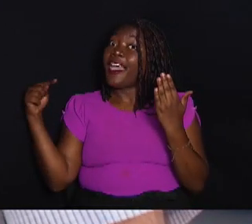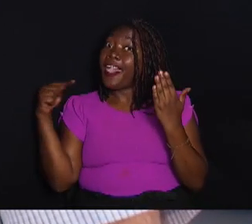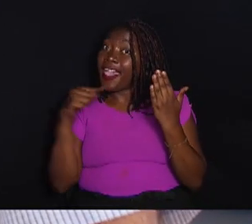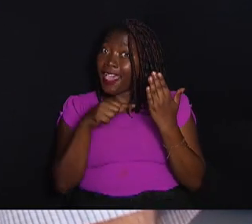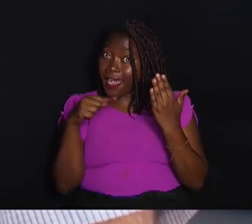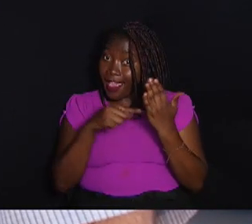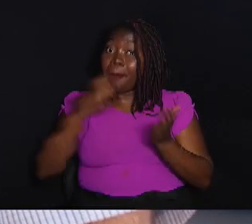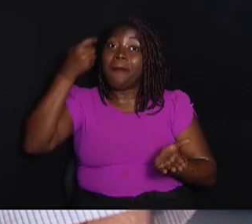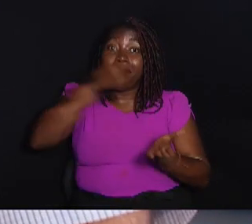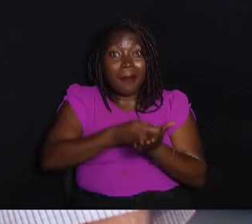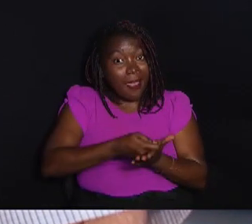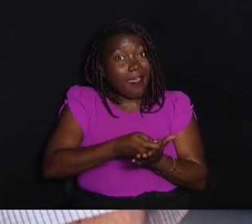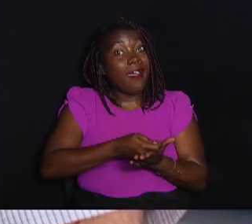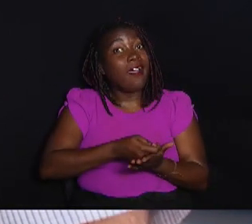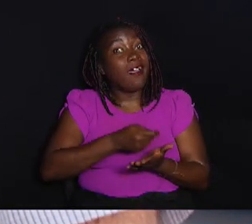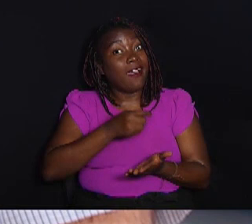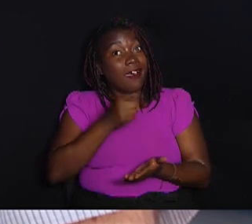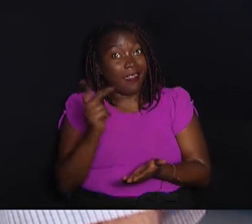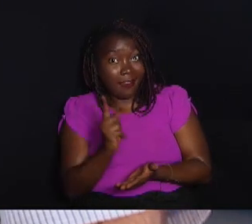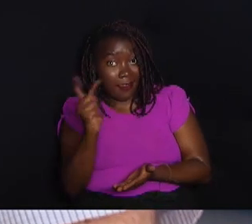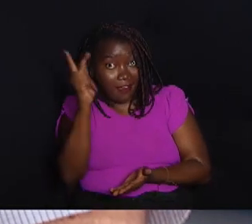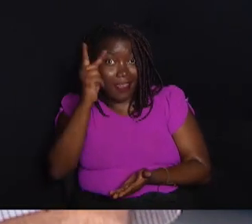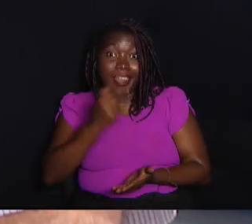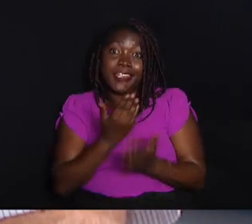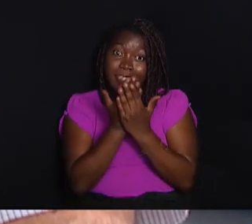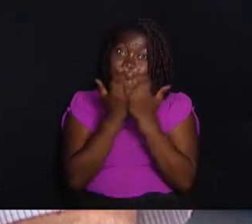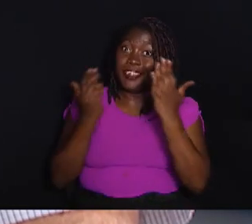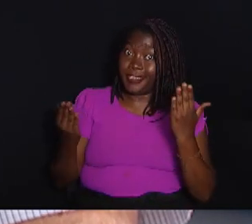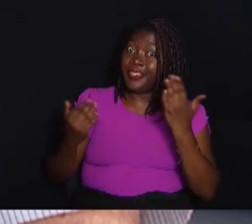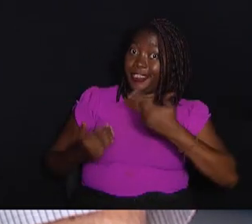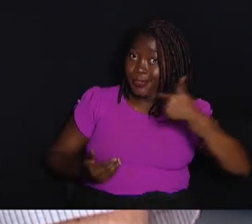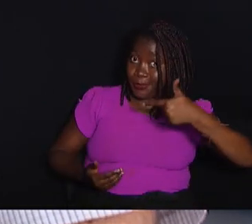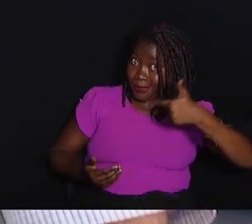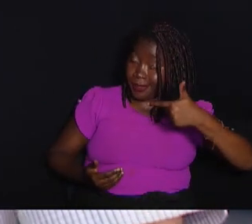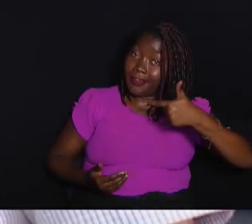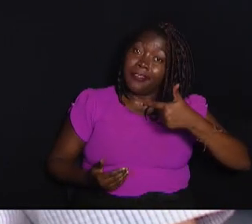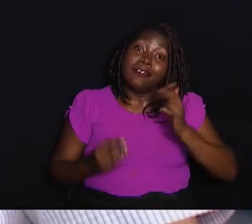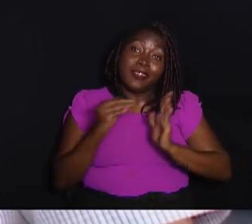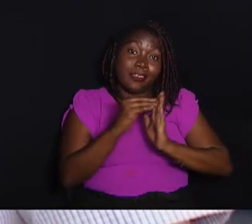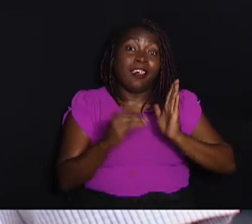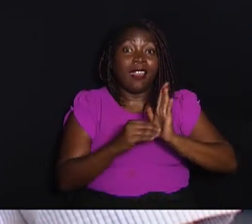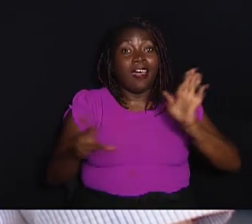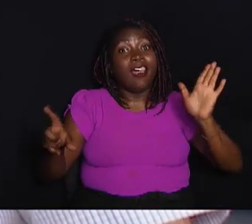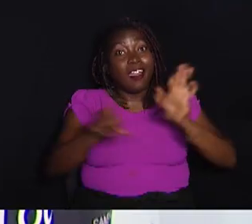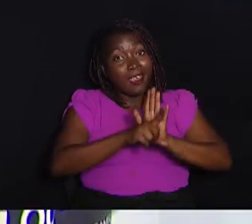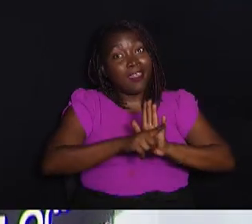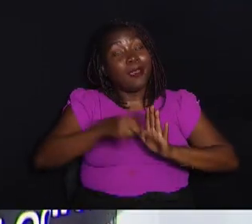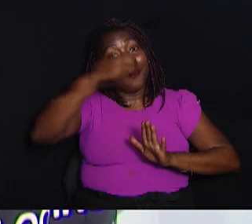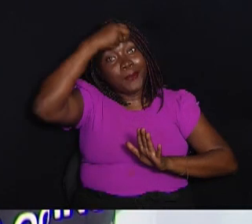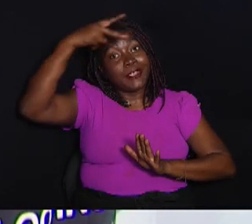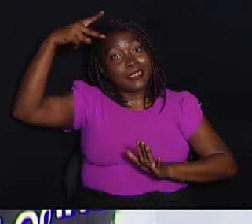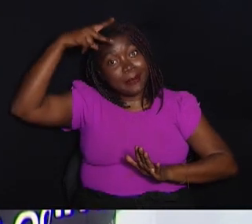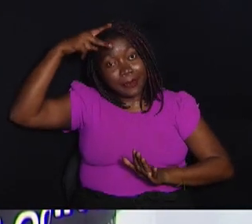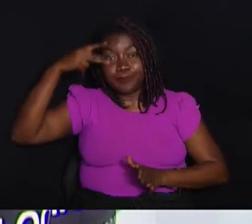que pagar uma taxa pela segunda via conforme está estabelecido na legislação Municipal com o